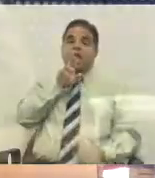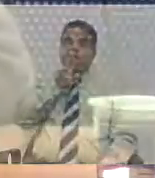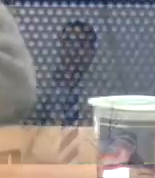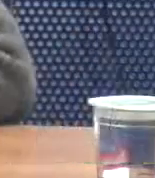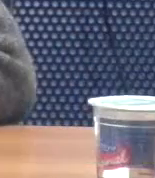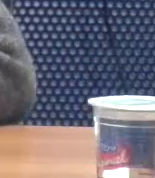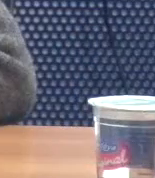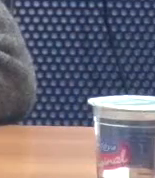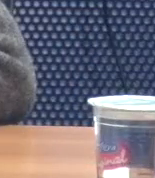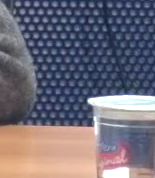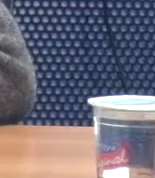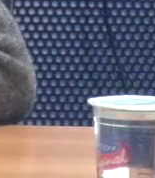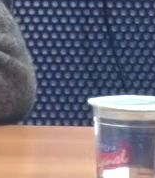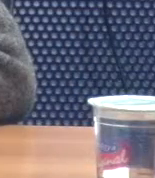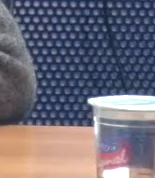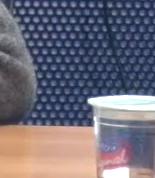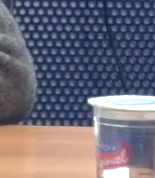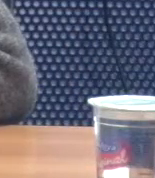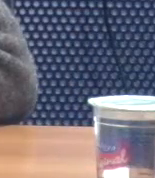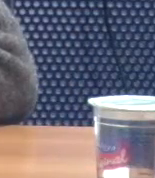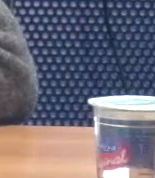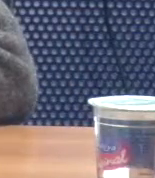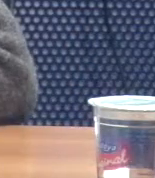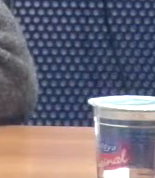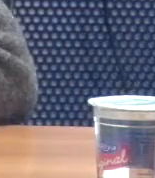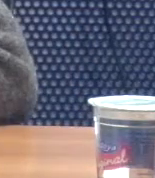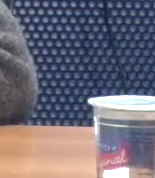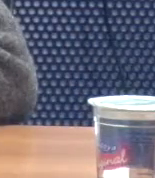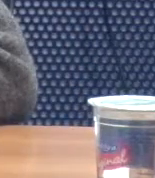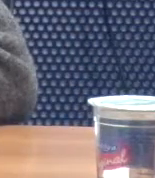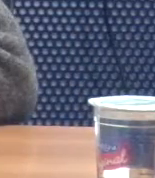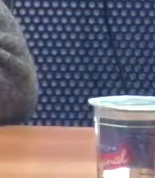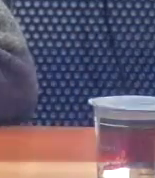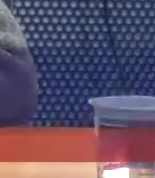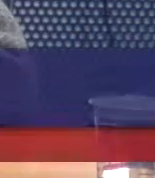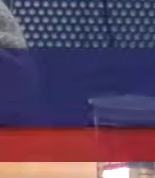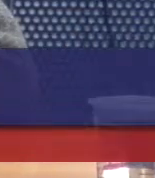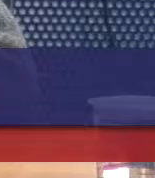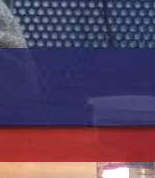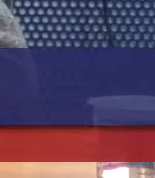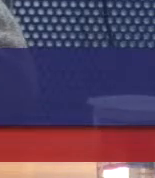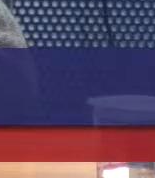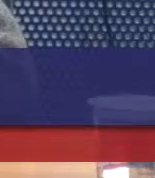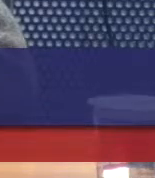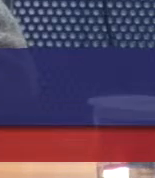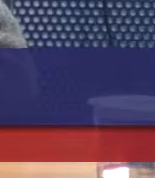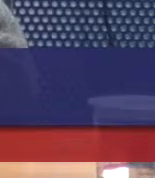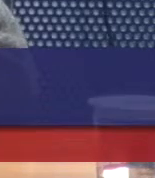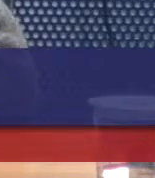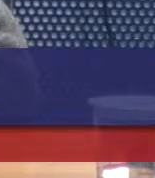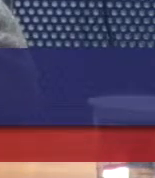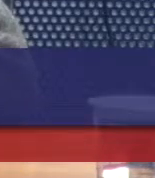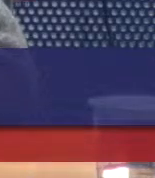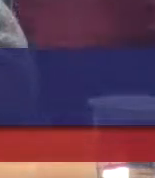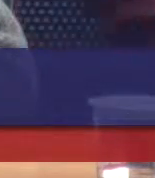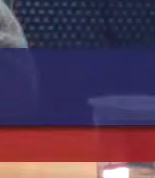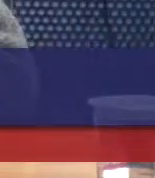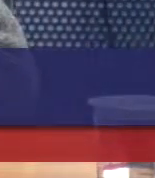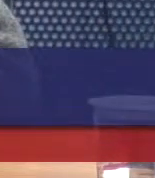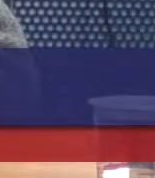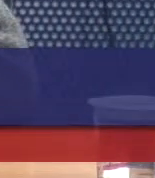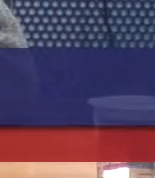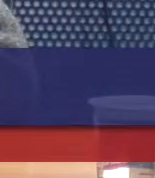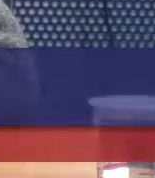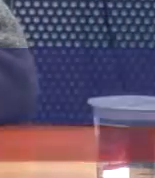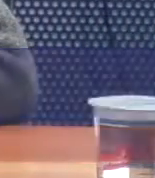que é a Secretaria de Desenvolvimento Econômico. Quanto à questão do trabalho, nós dialogamos com a empresa referente a